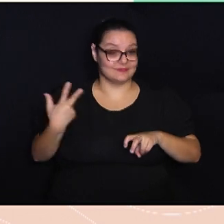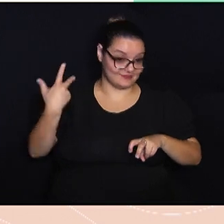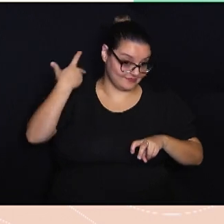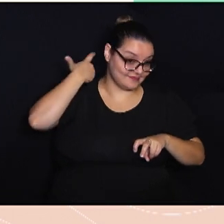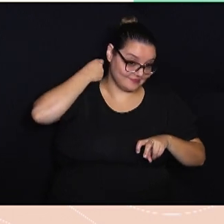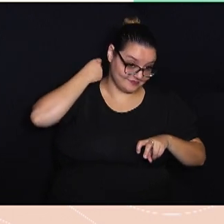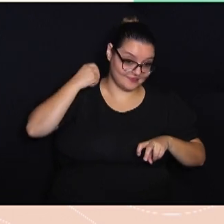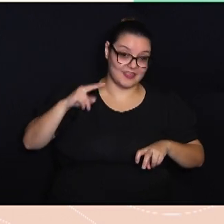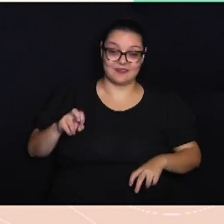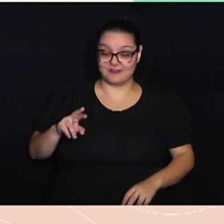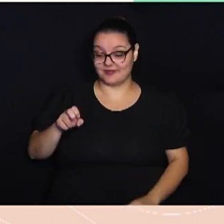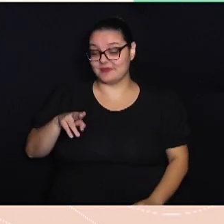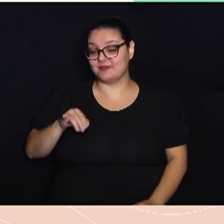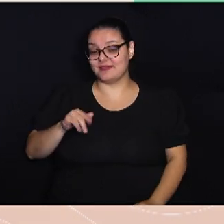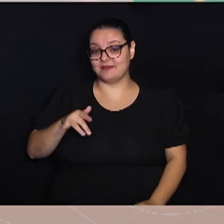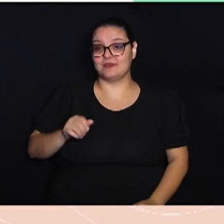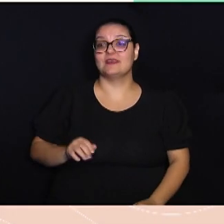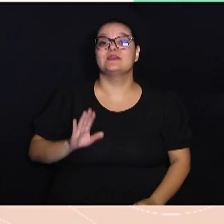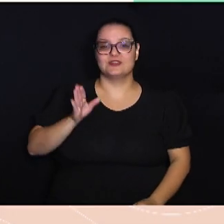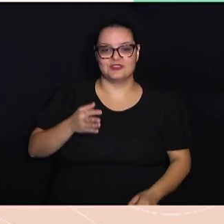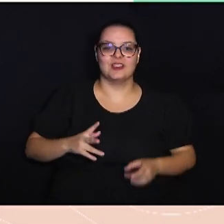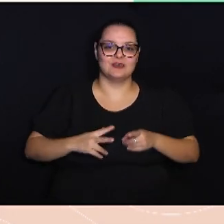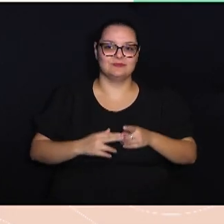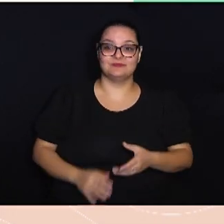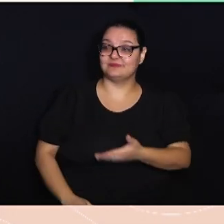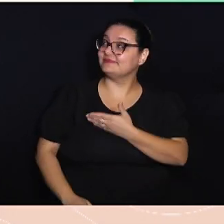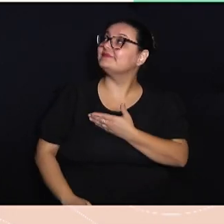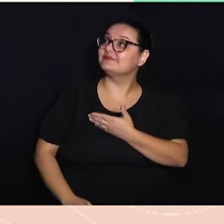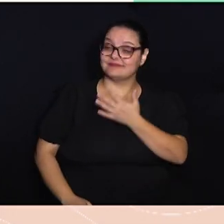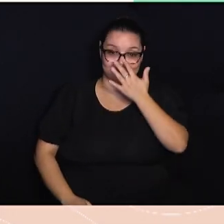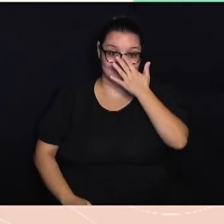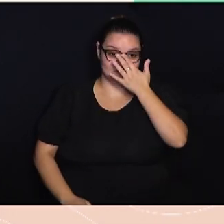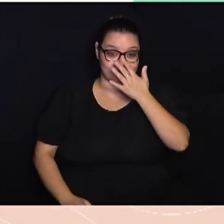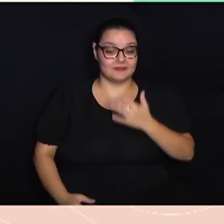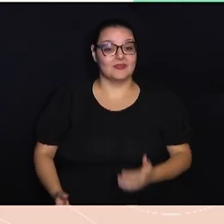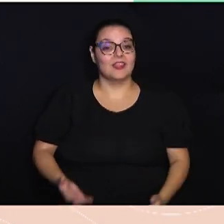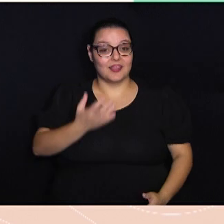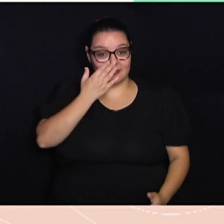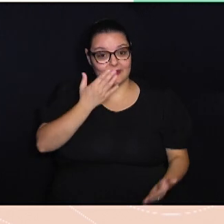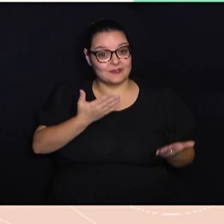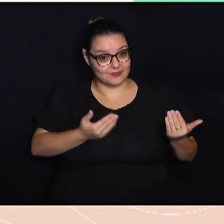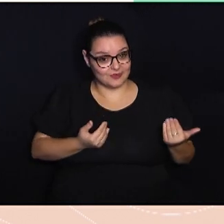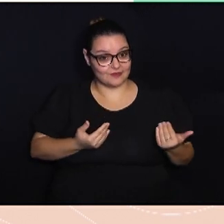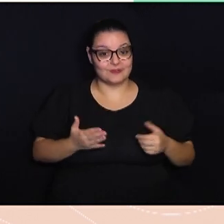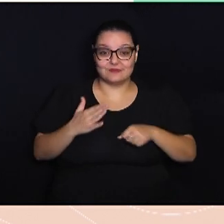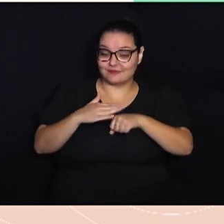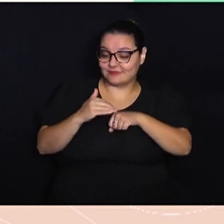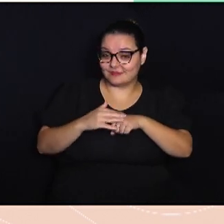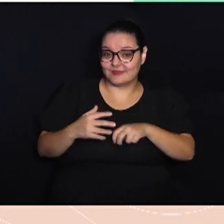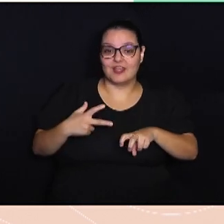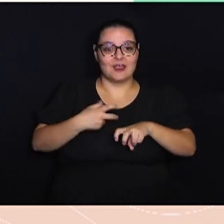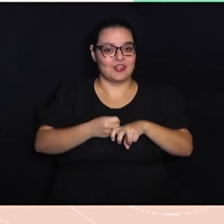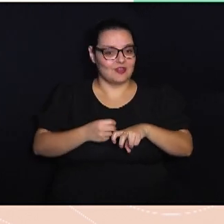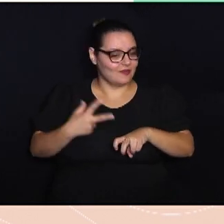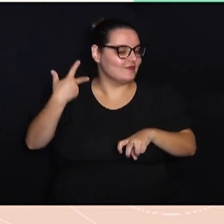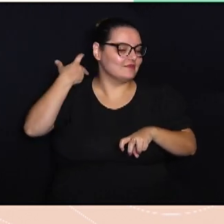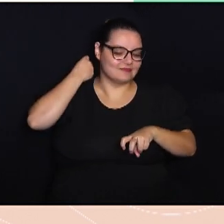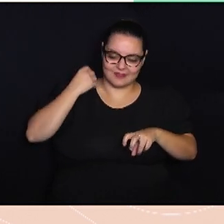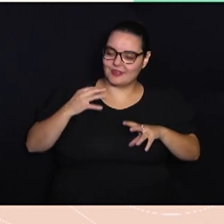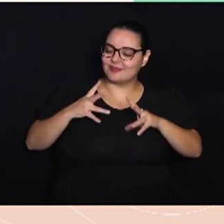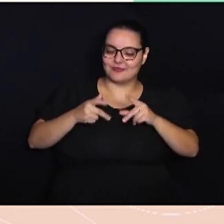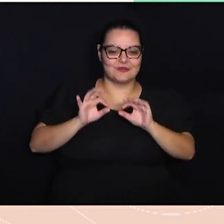buscar um substituto nacional. Então, por exemplo, na agricultura brasileira, quando teve a guerra da Ucrânia, em que o preço do